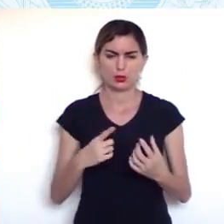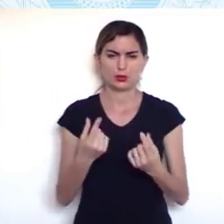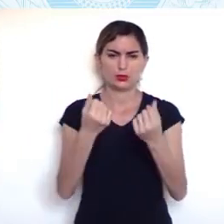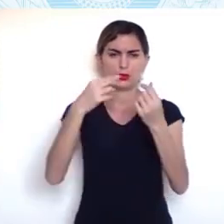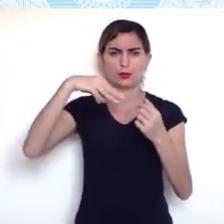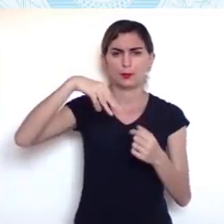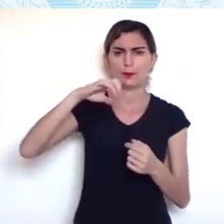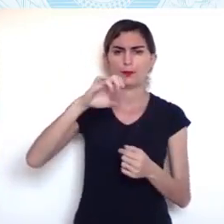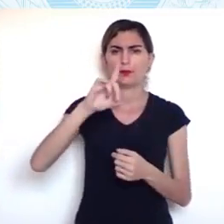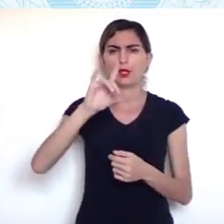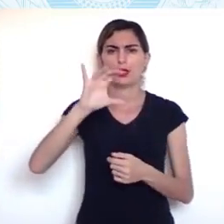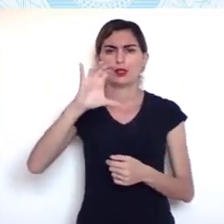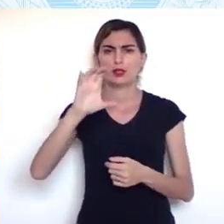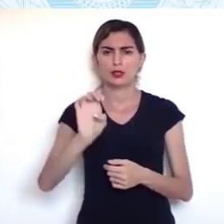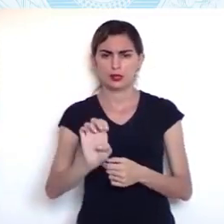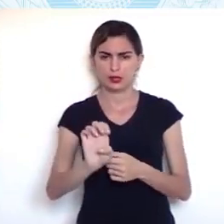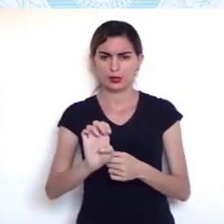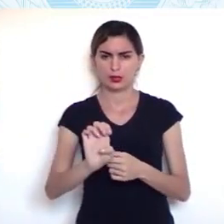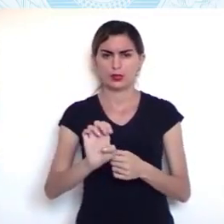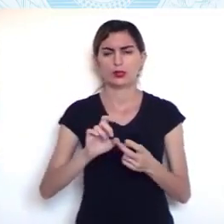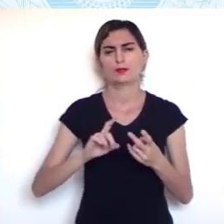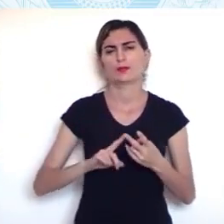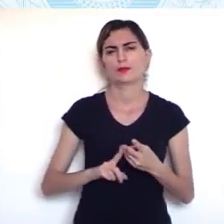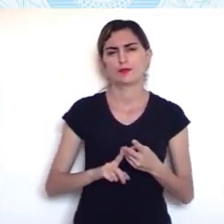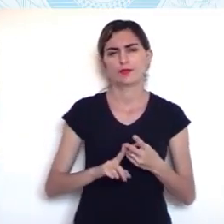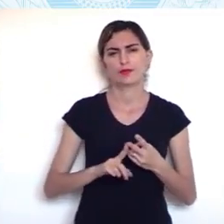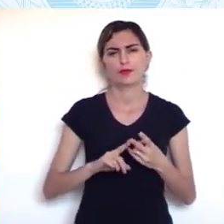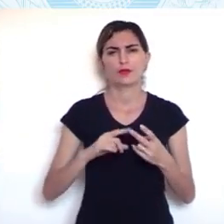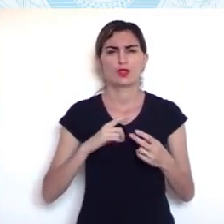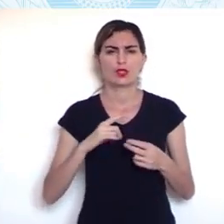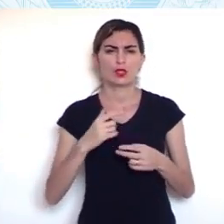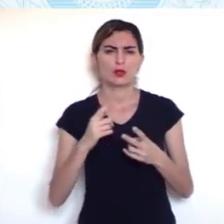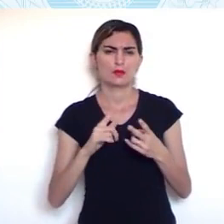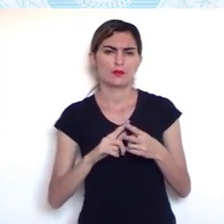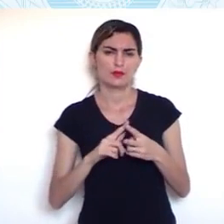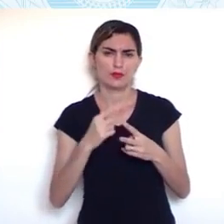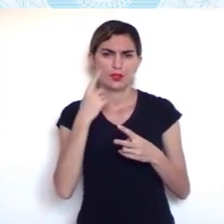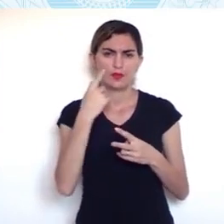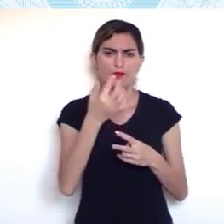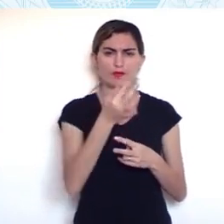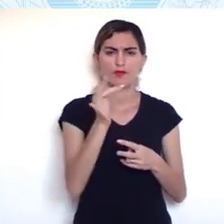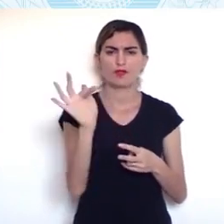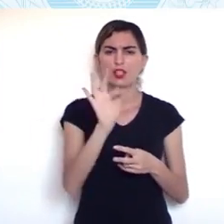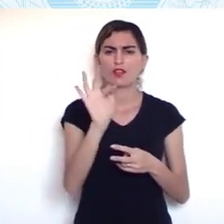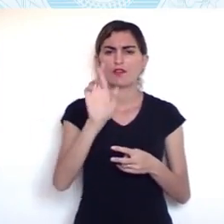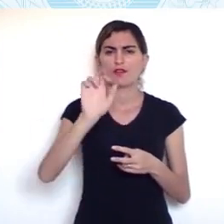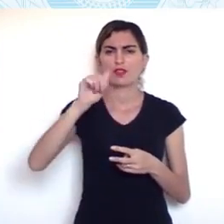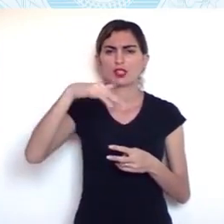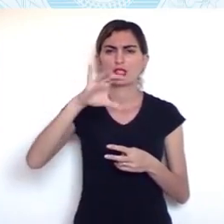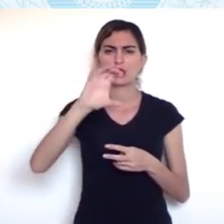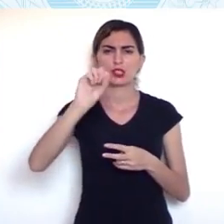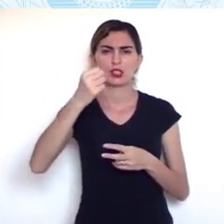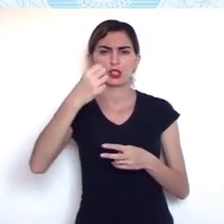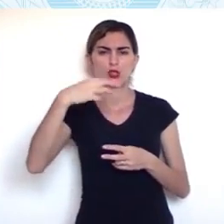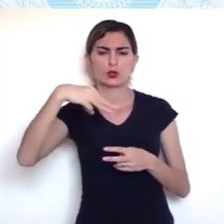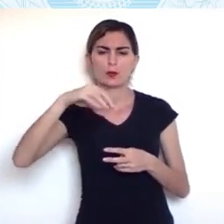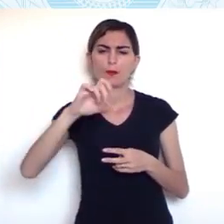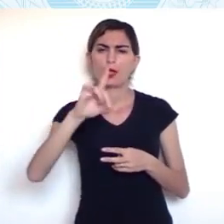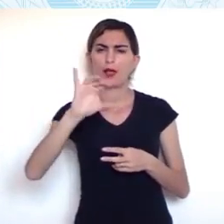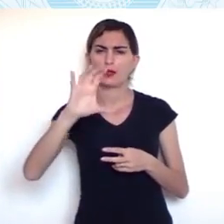Como a família Médici, destaque para Lourenço, o Magnífico, Francisco de Médici,